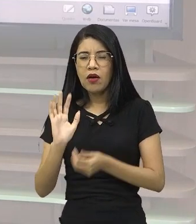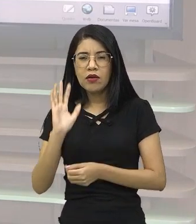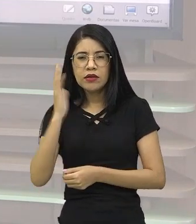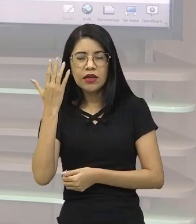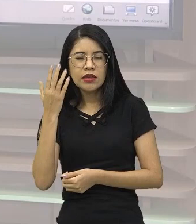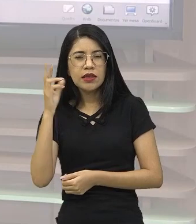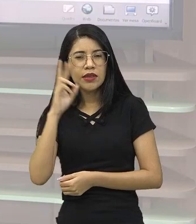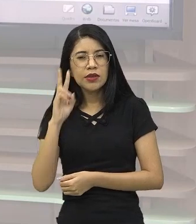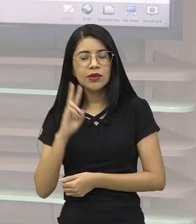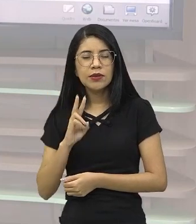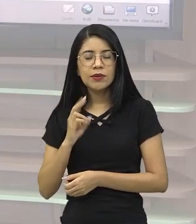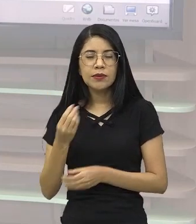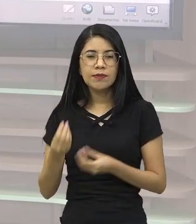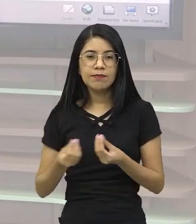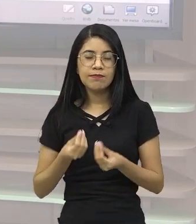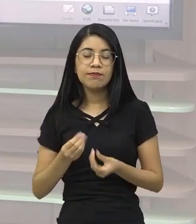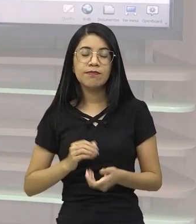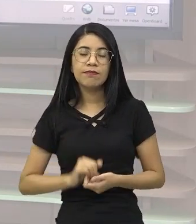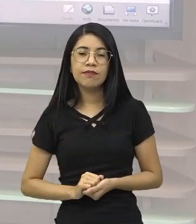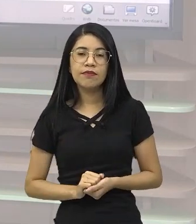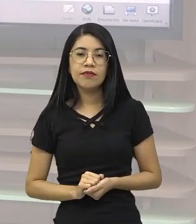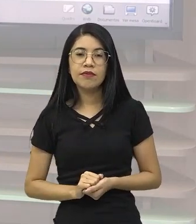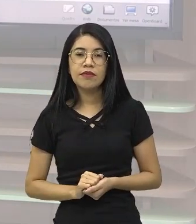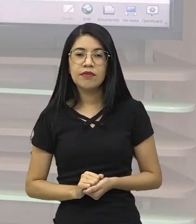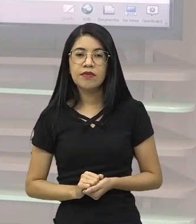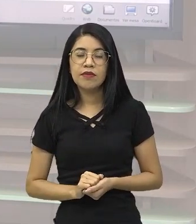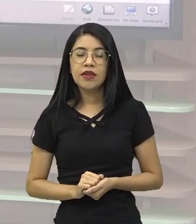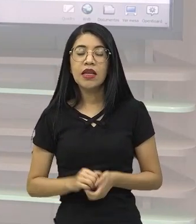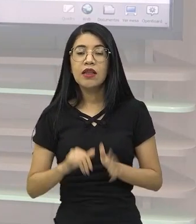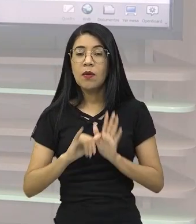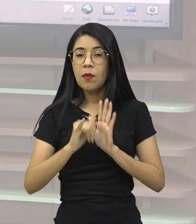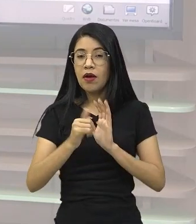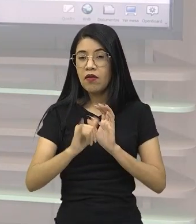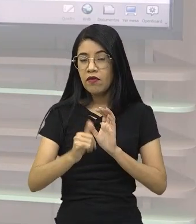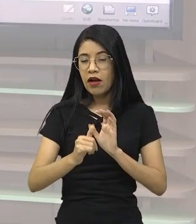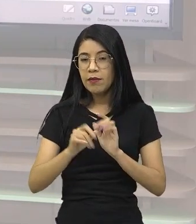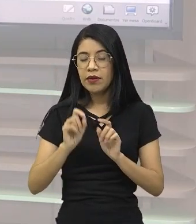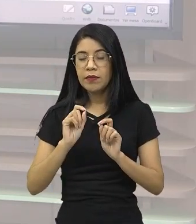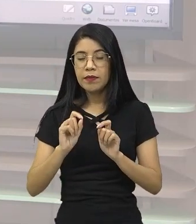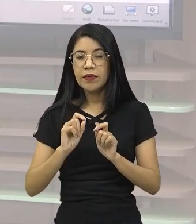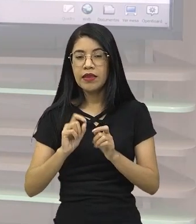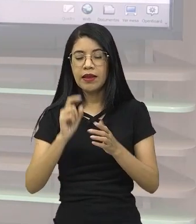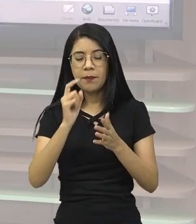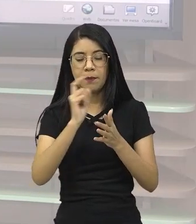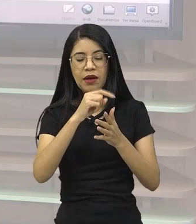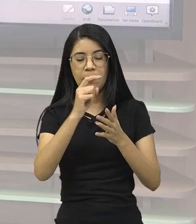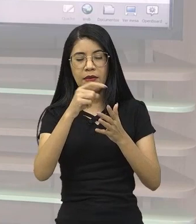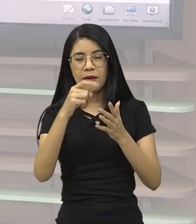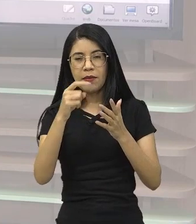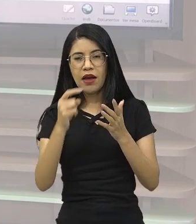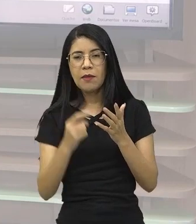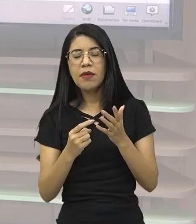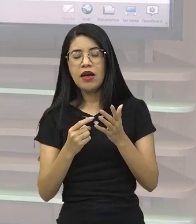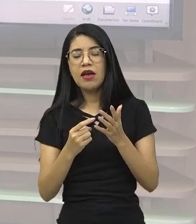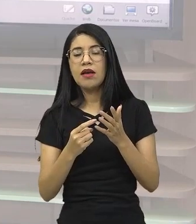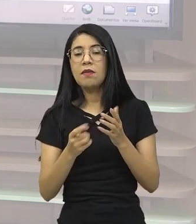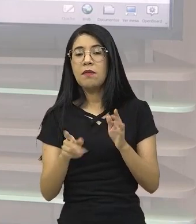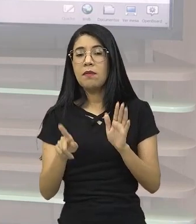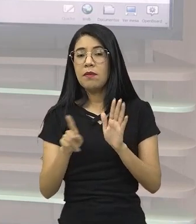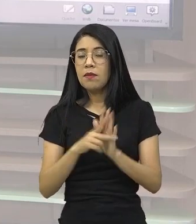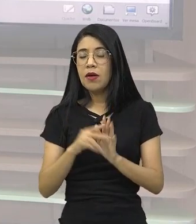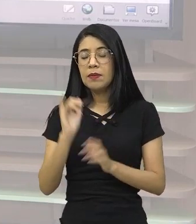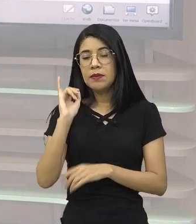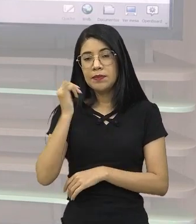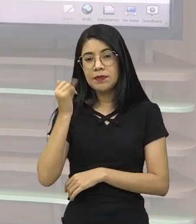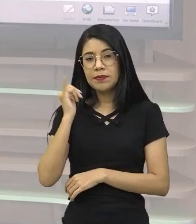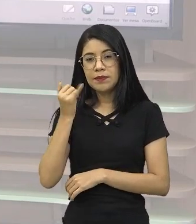si, o conflito. Então, apresenta a fábula, ela vai apresentar todos os elementos de uma estrutura narrativa, de